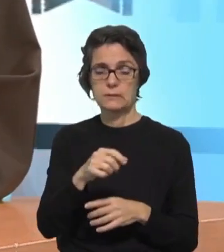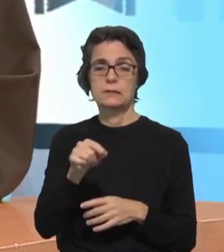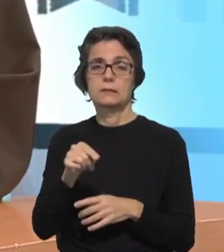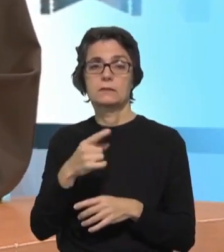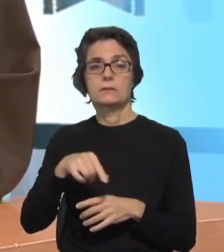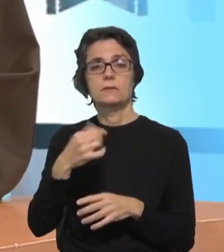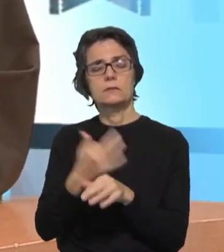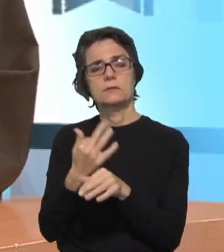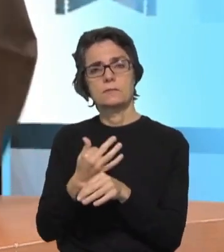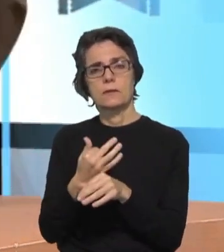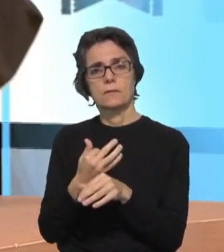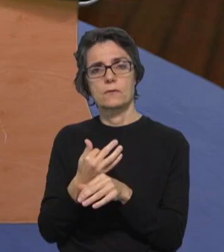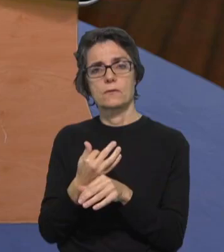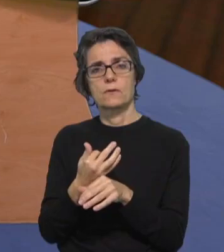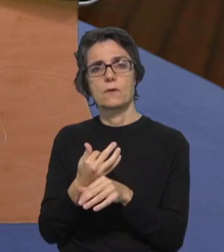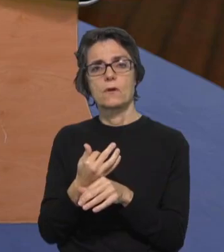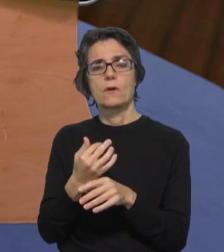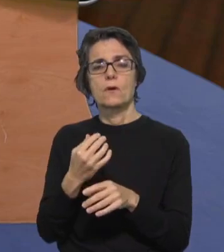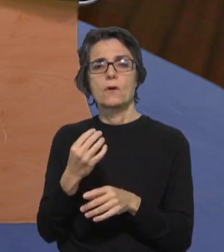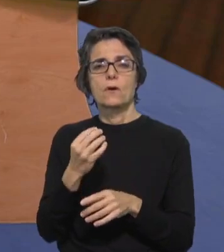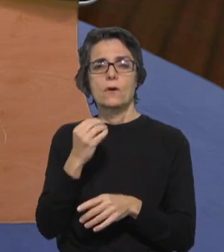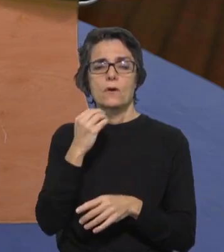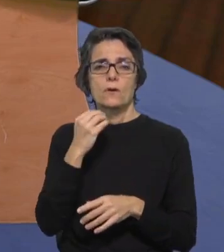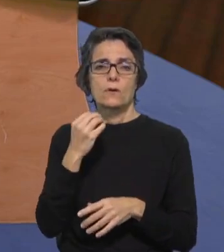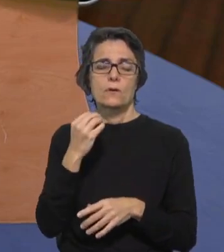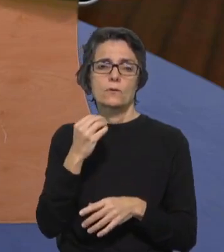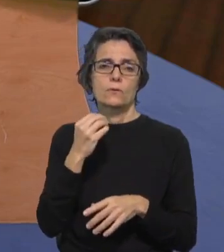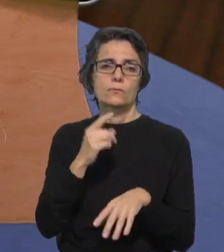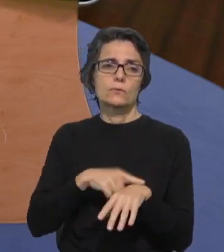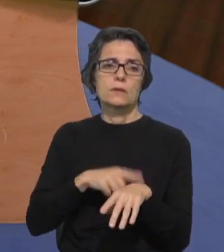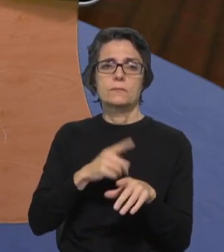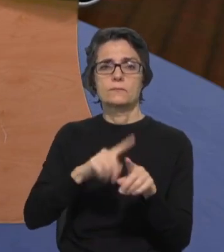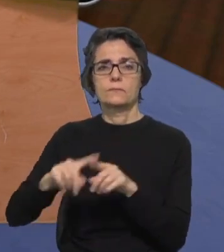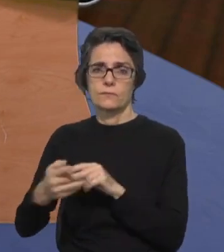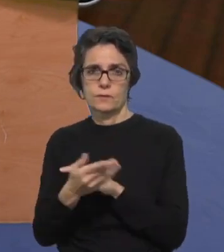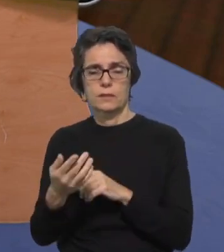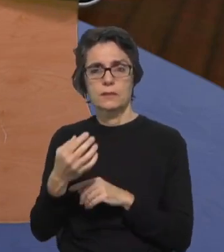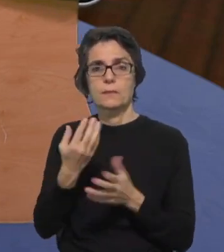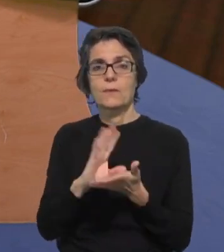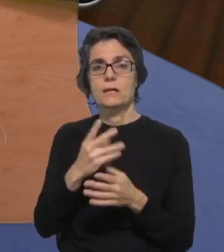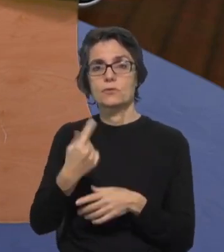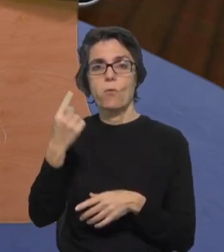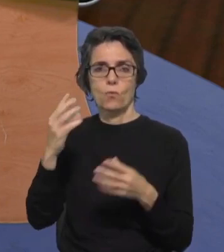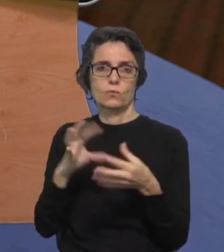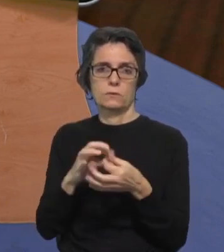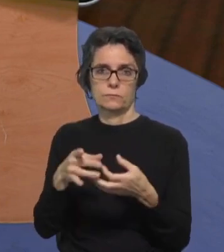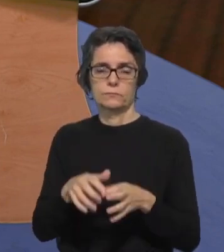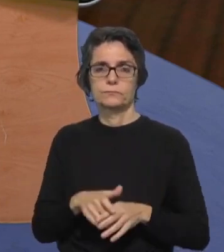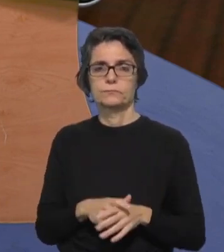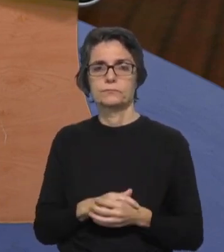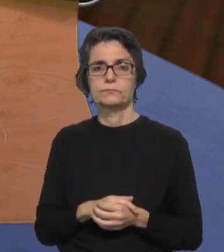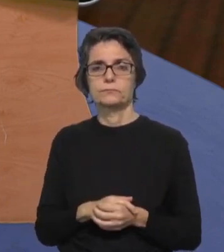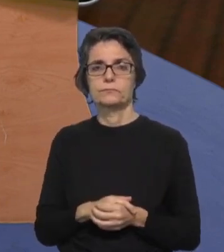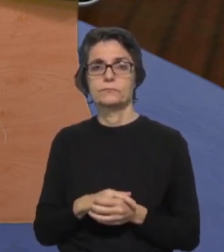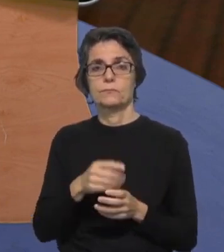só. Portanto, estamos a celebrar como se fosse um único só, com momentos distintos. Não é? Portanto, agora este ano, como Paulo